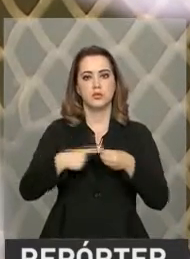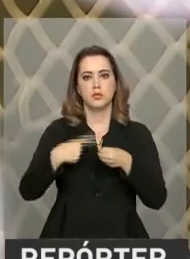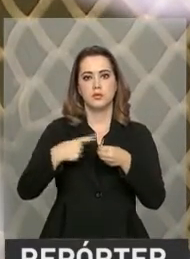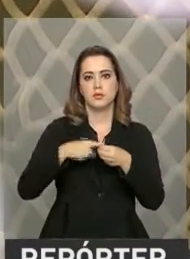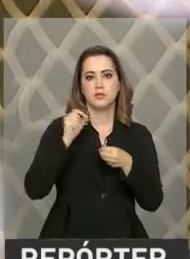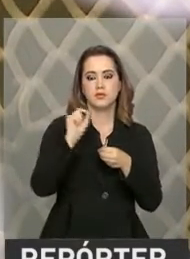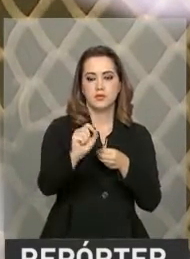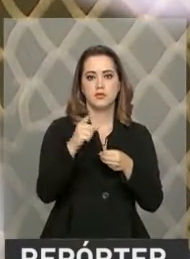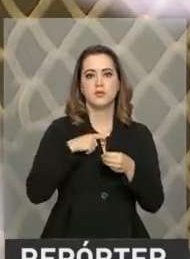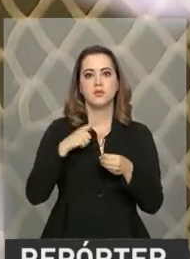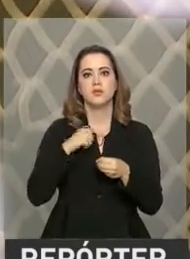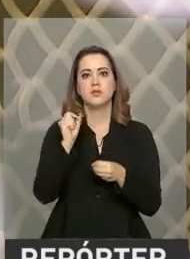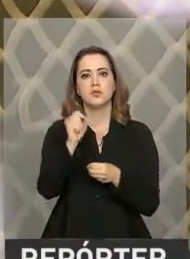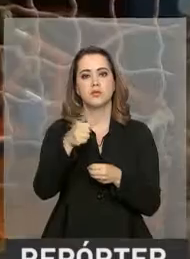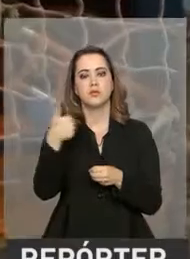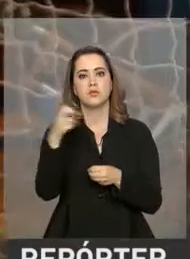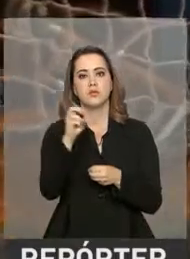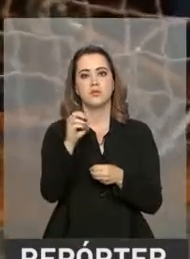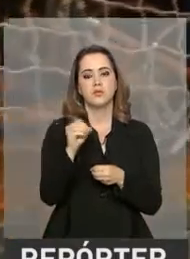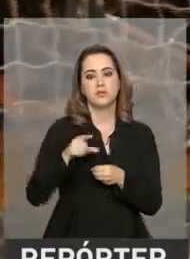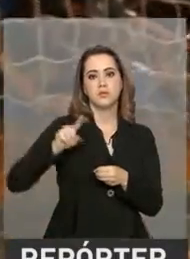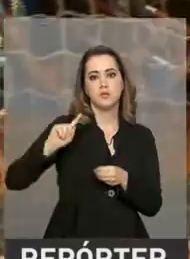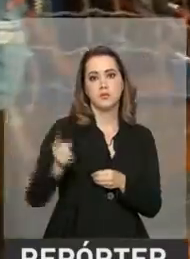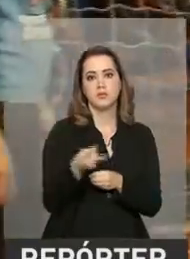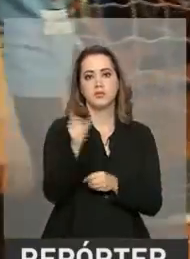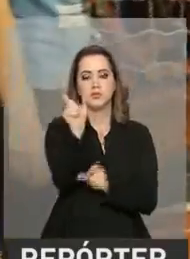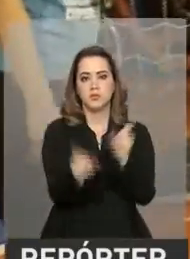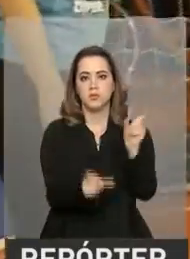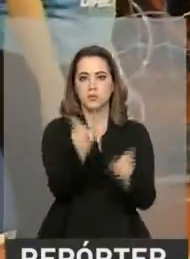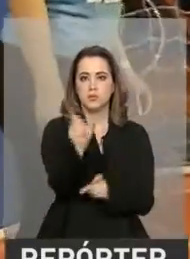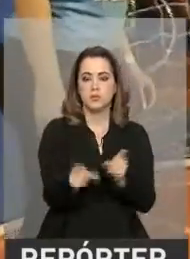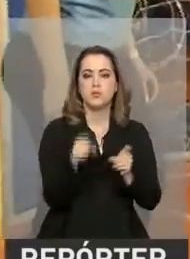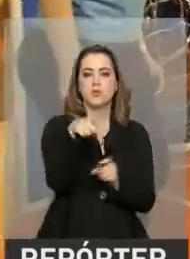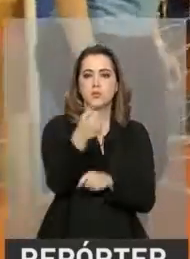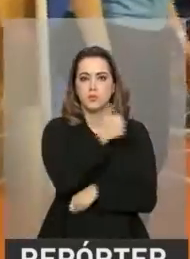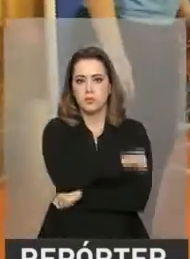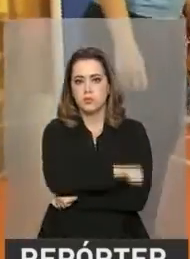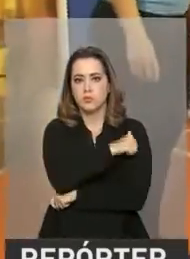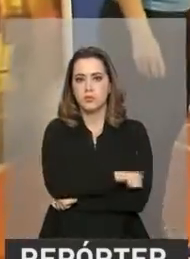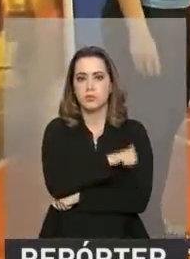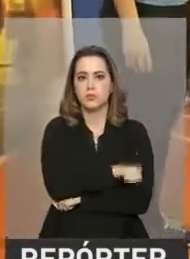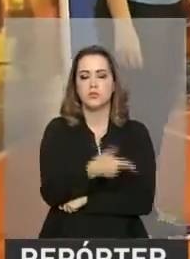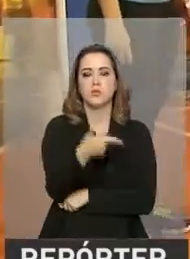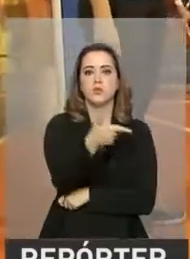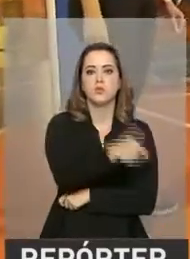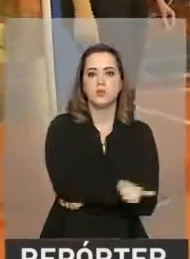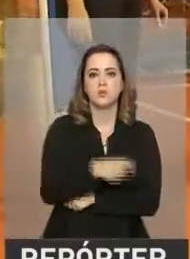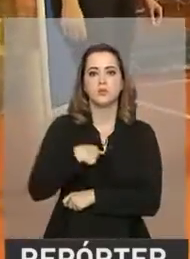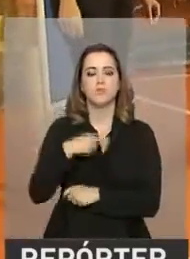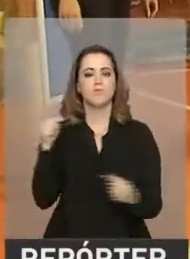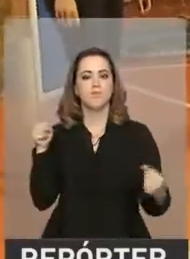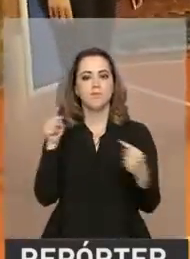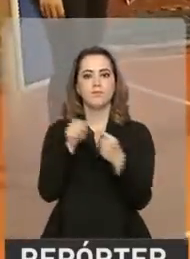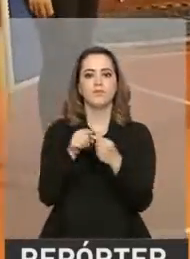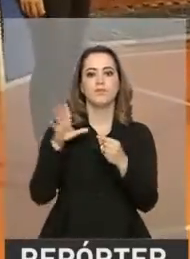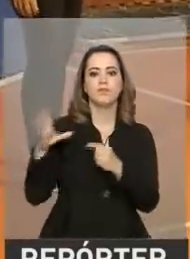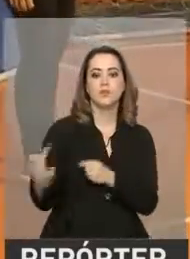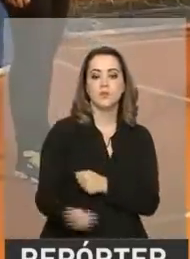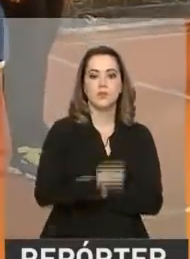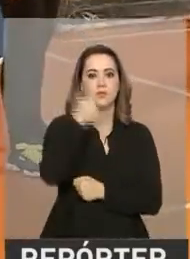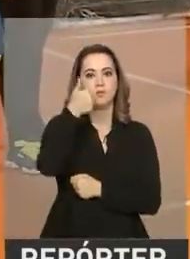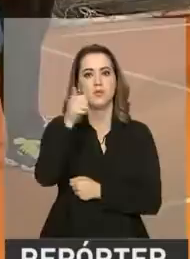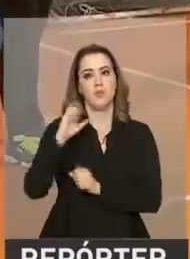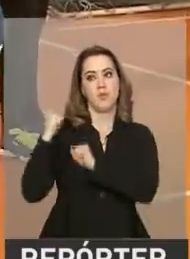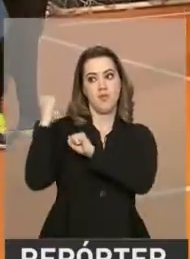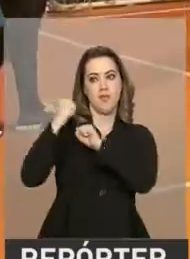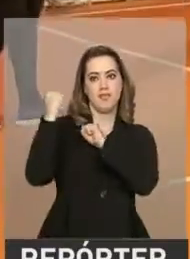de 150 mil pessoas. E aqui no Rio de Janeiro ele ainda tem um outro objetivo: reforçar a torcida pelos nossos